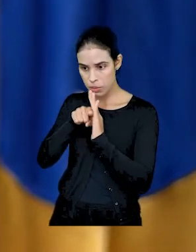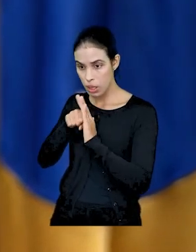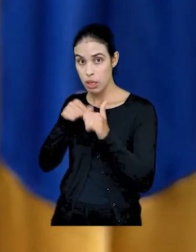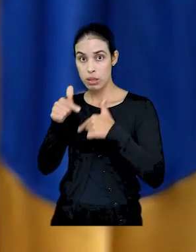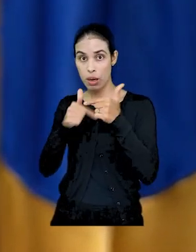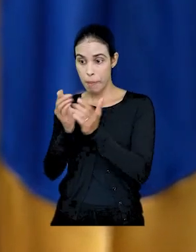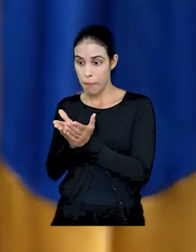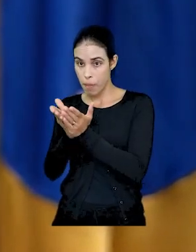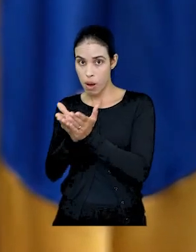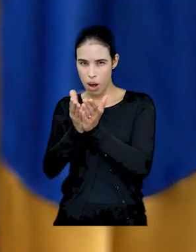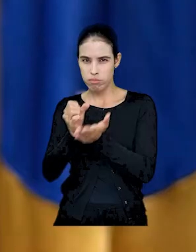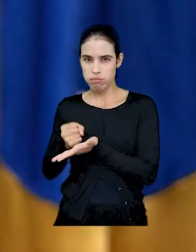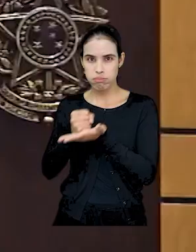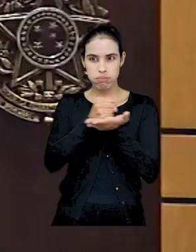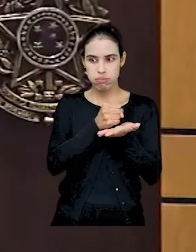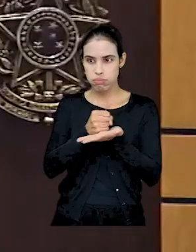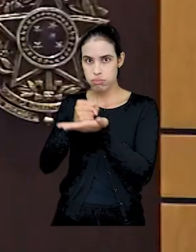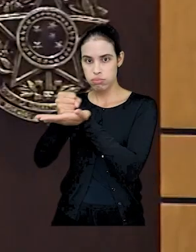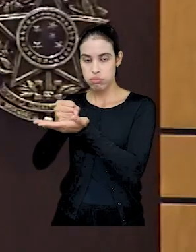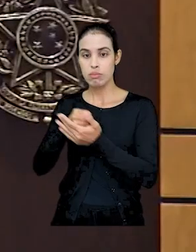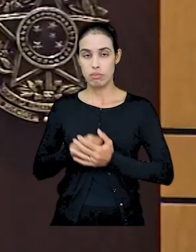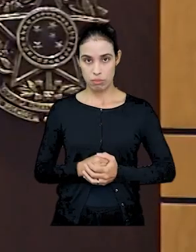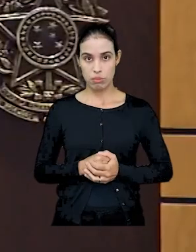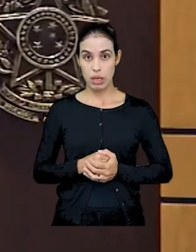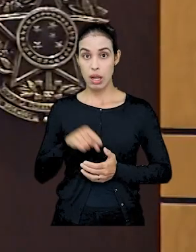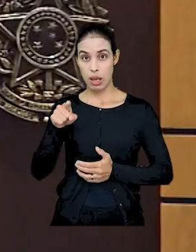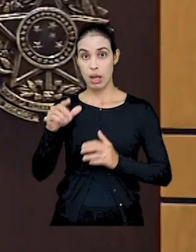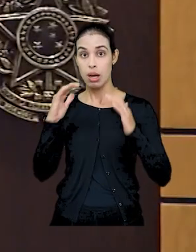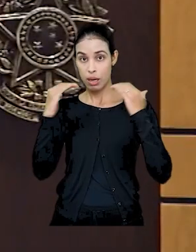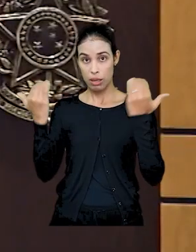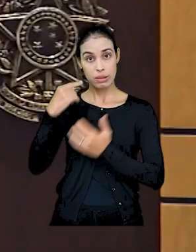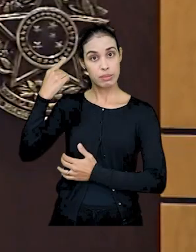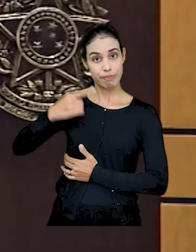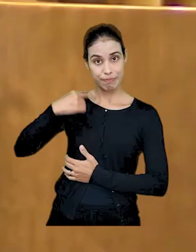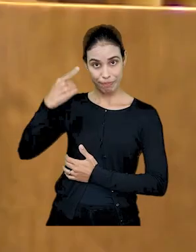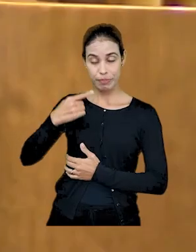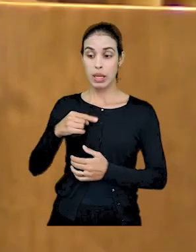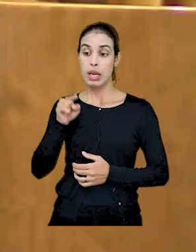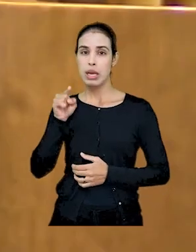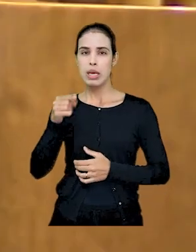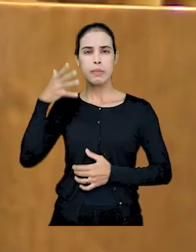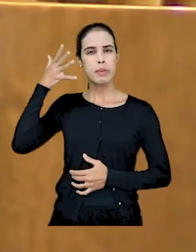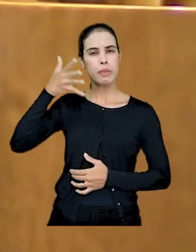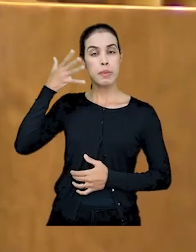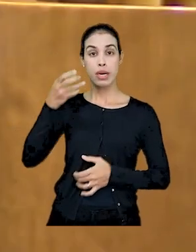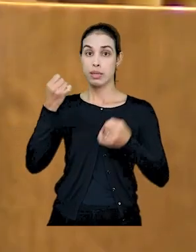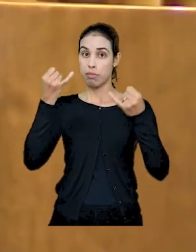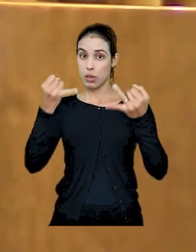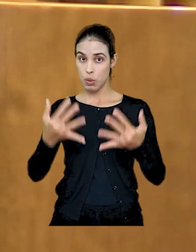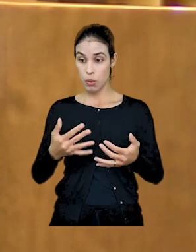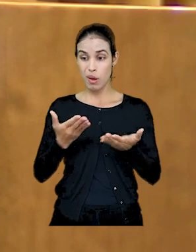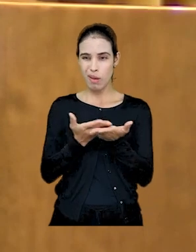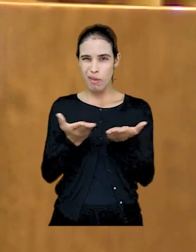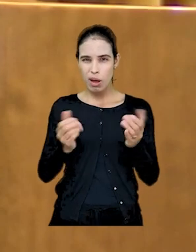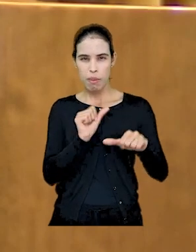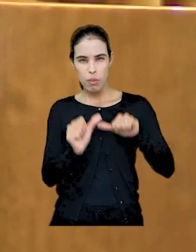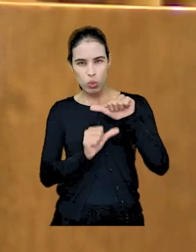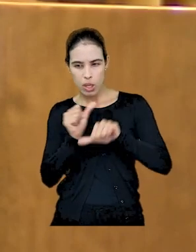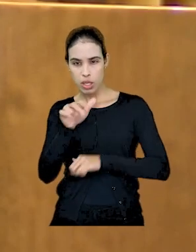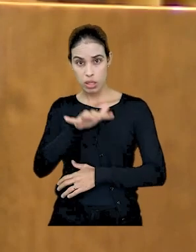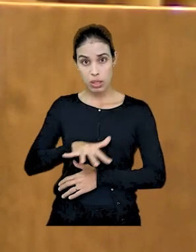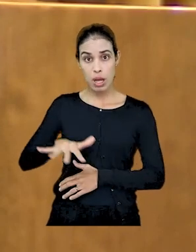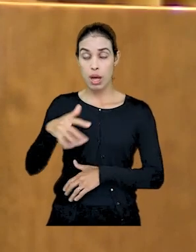portos e instalações portuárias AC portos na Câmara dos Deputados ele pontuou que para acompanhar a mudança no